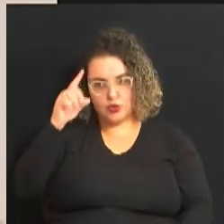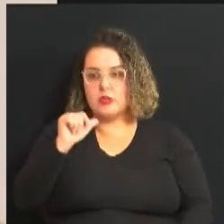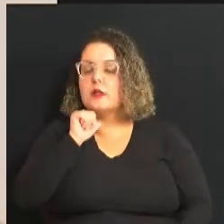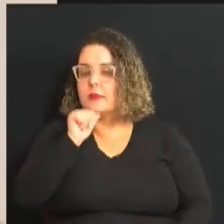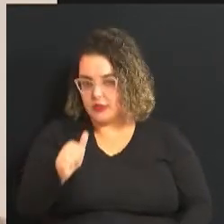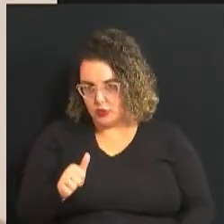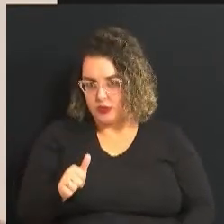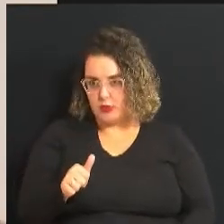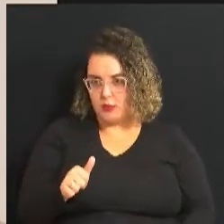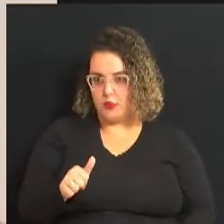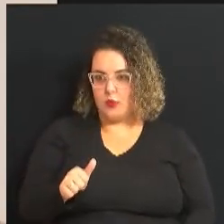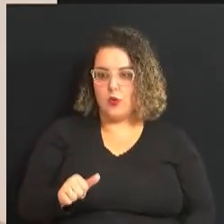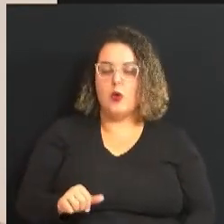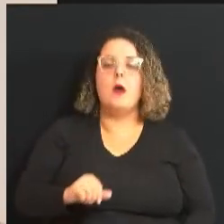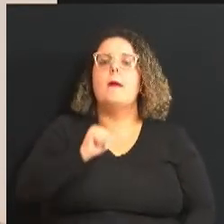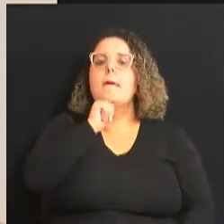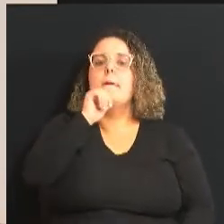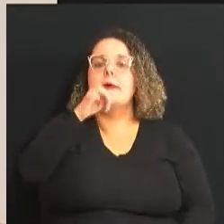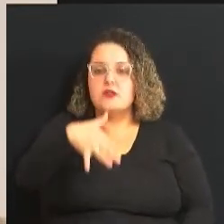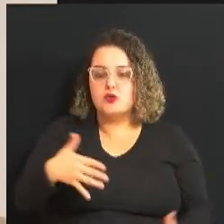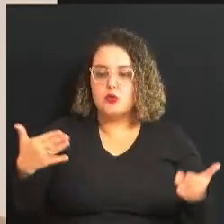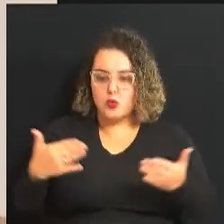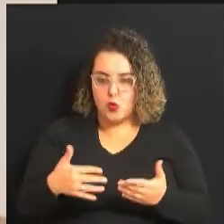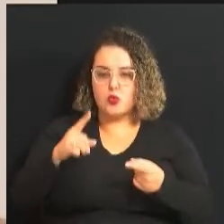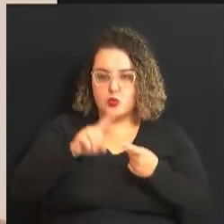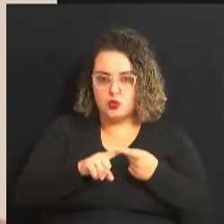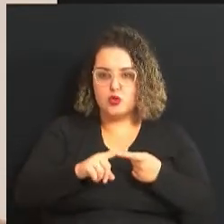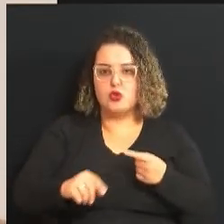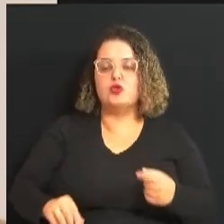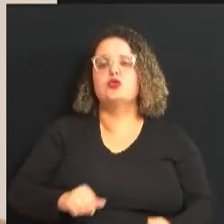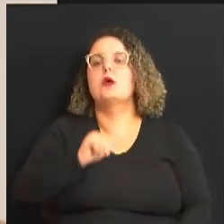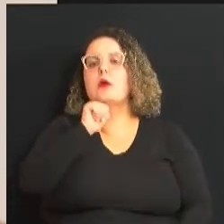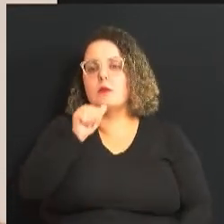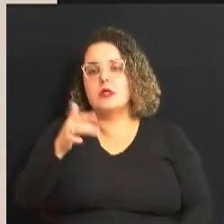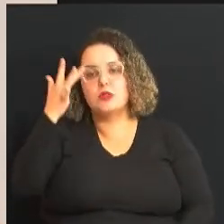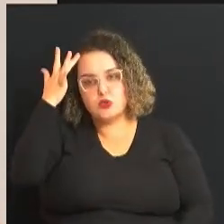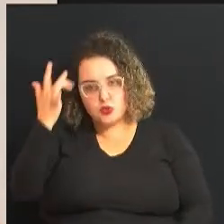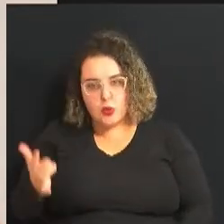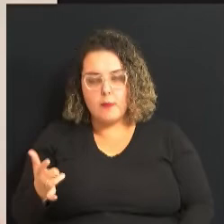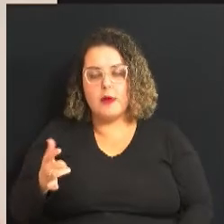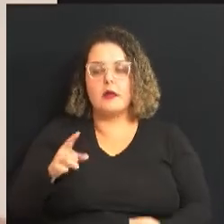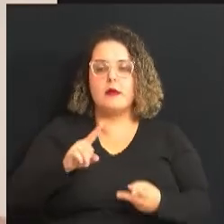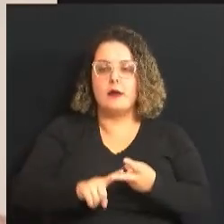no primeiro ou no segundo dia da menstruação, você inicia o método novo.